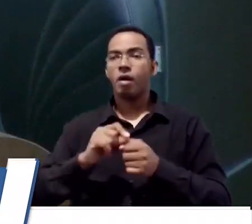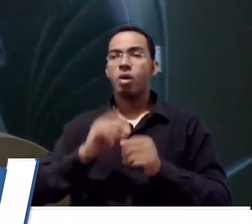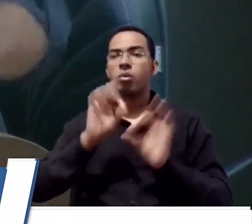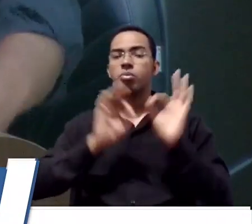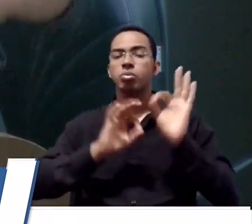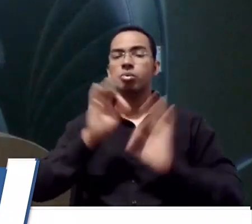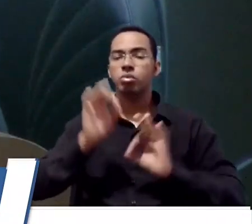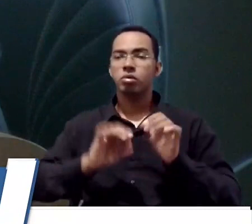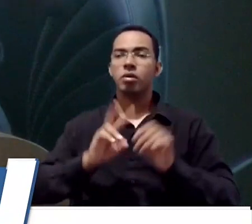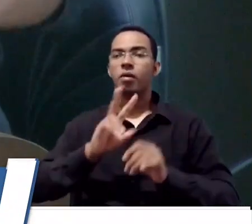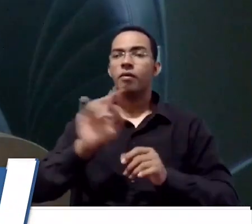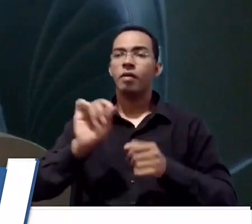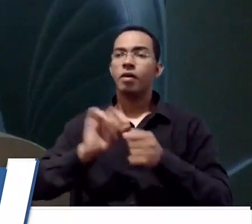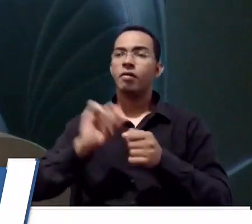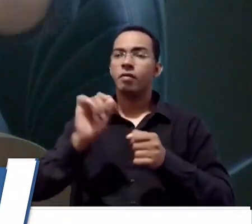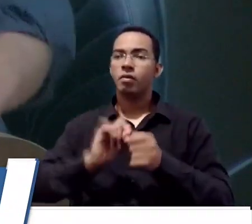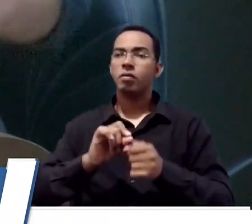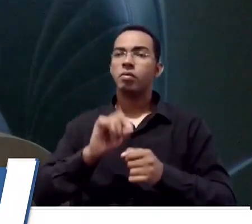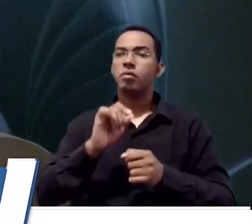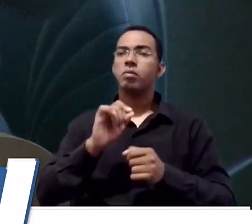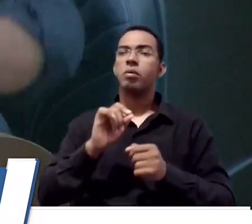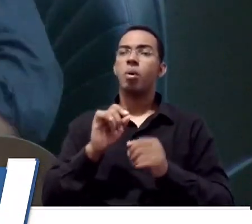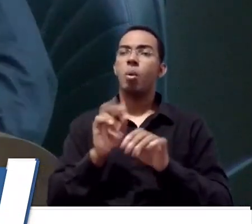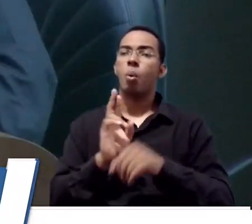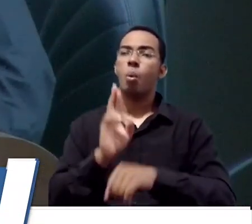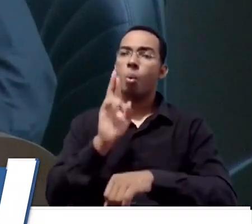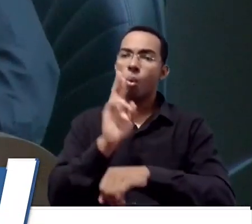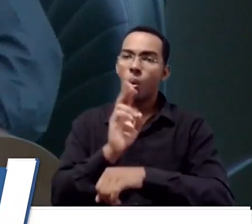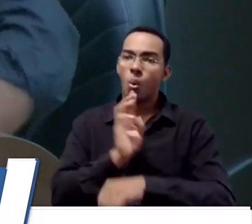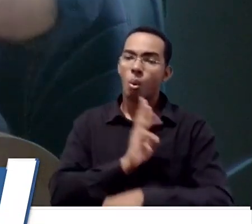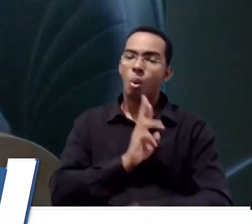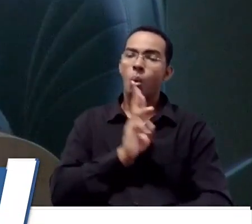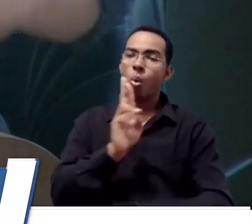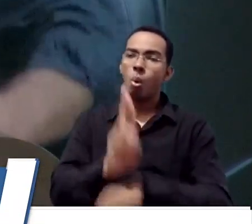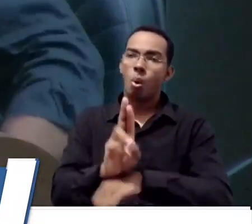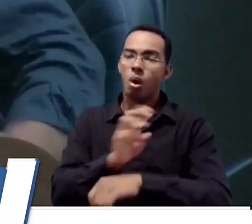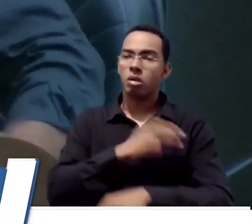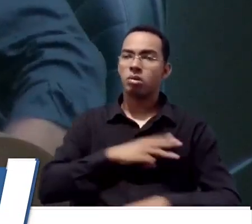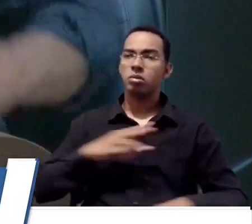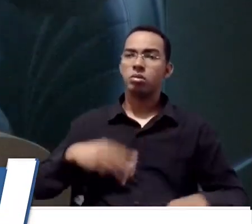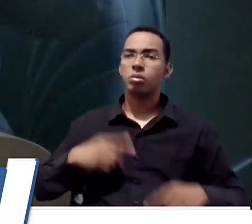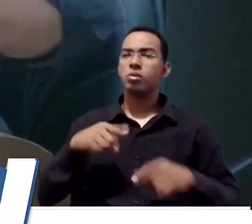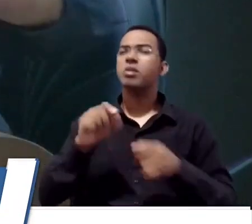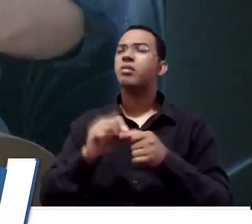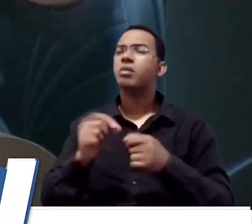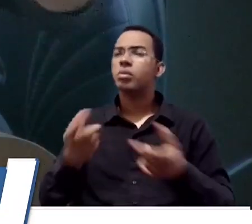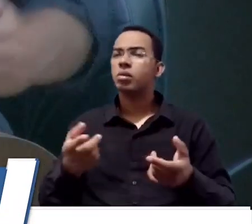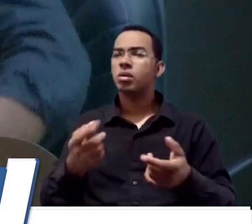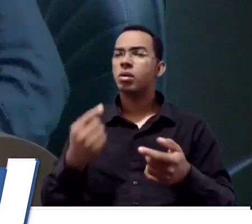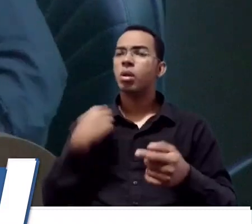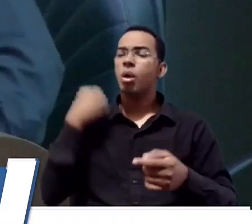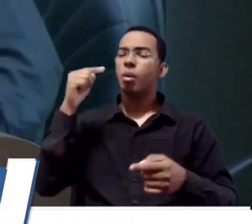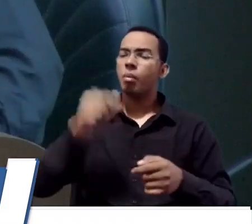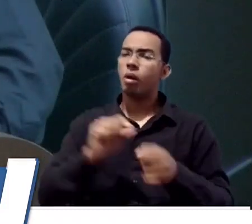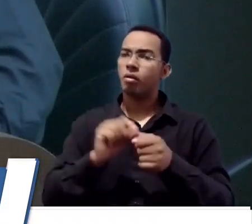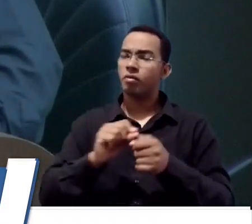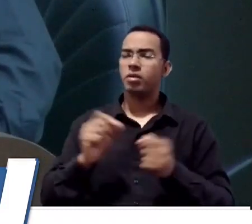e vai ser feito uma representação ao Ministério Público. Mas o que você pode fazer? Nós podemos fazer